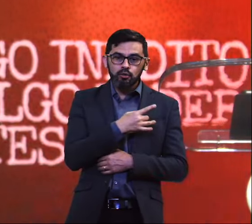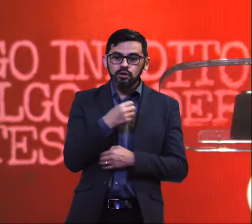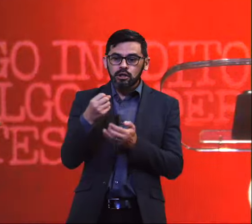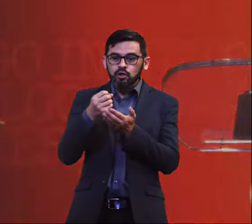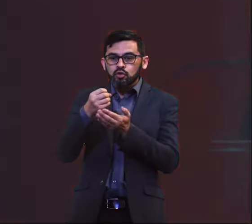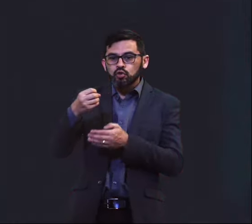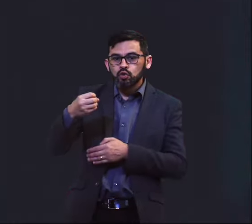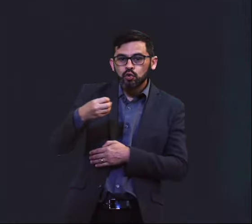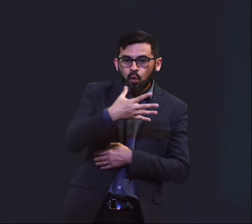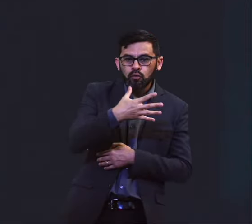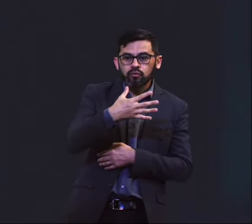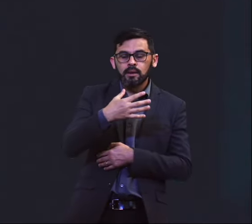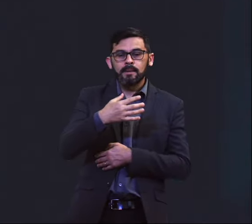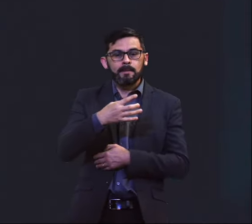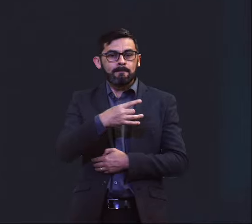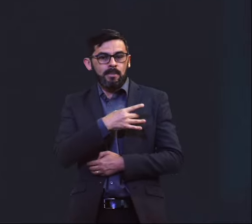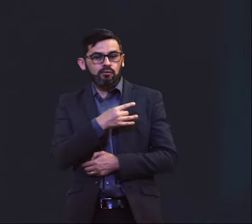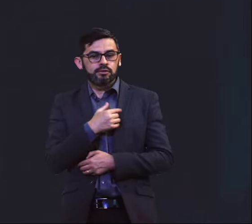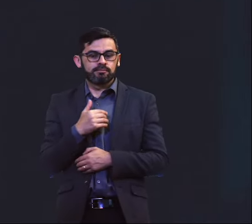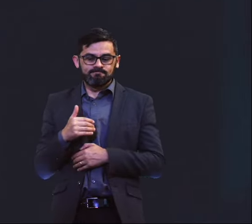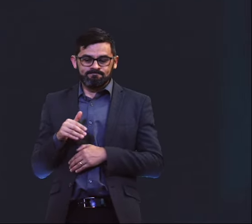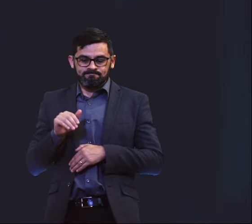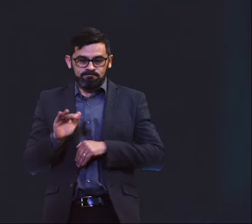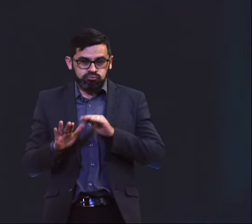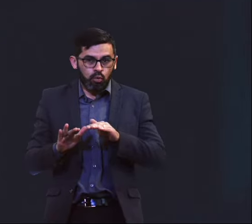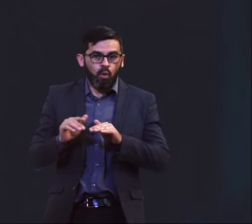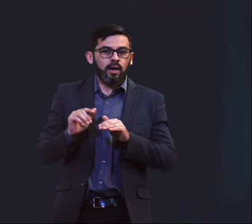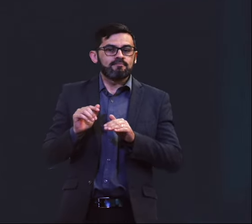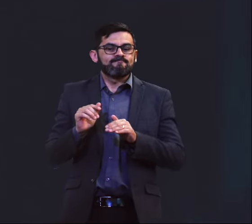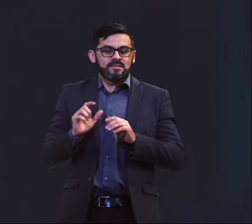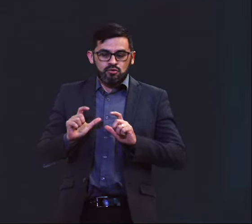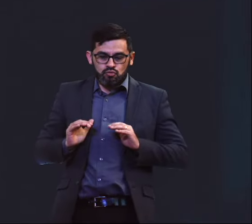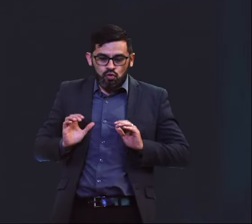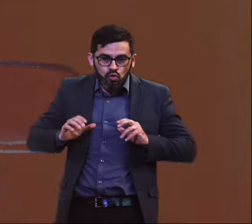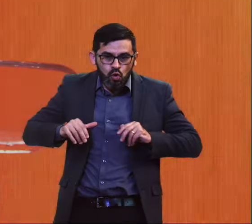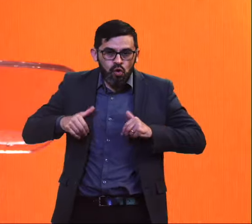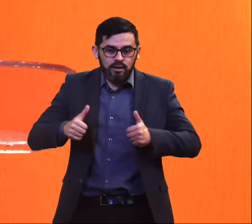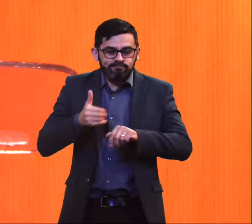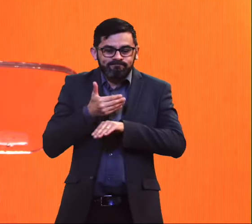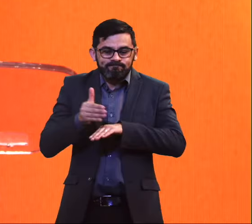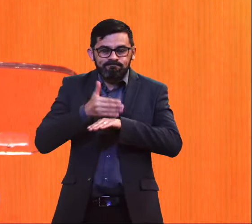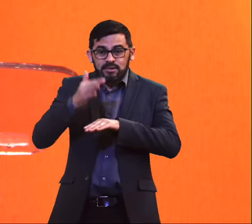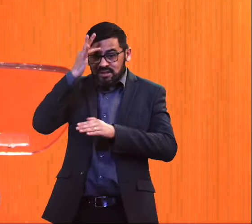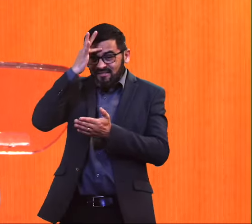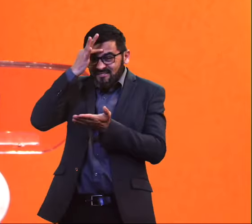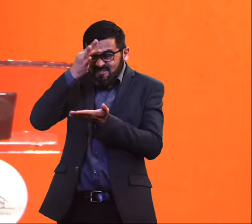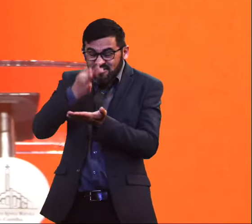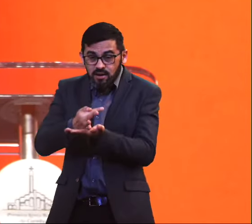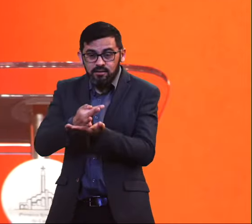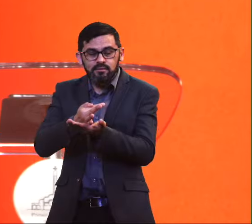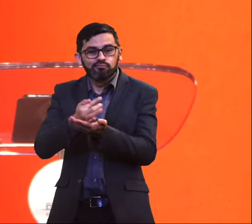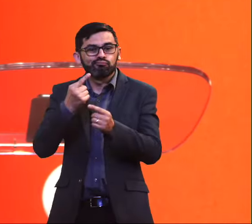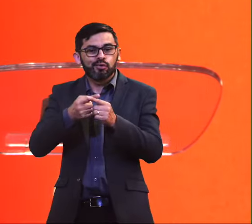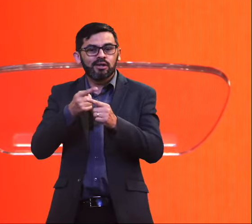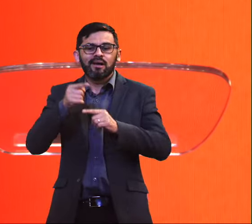Medo de dar passos de fé. Medo de experimentar coisas novas em Deus. Nós temos